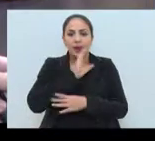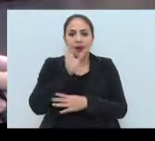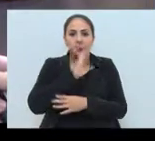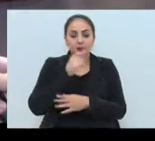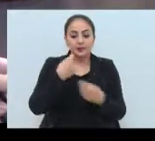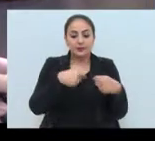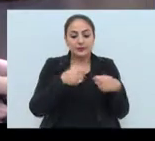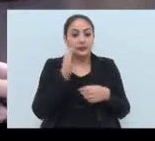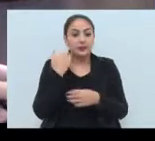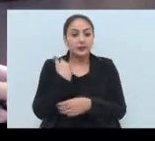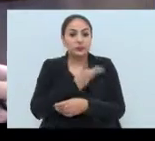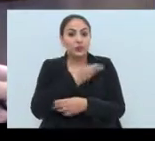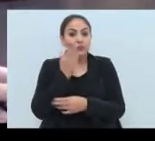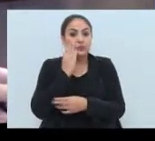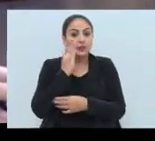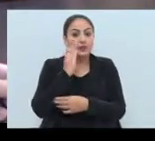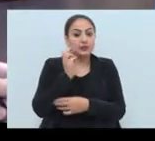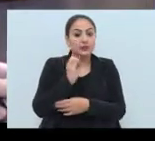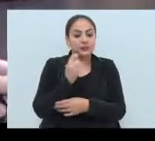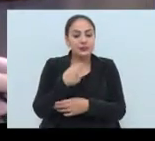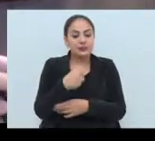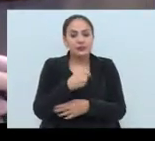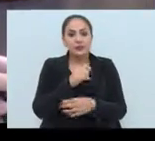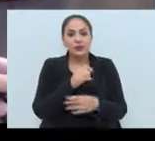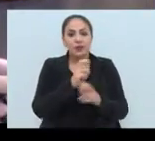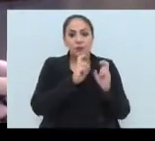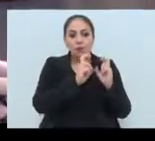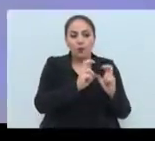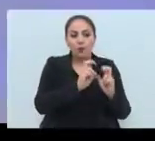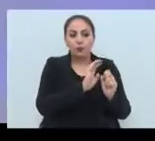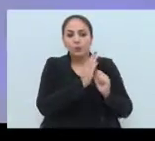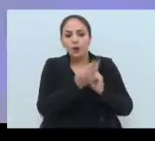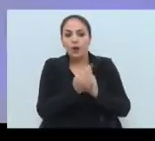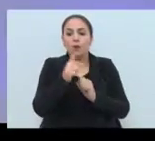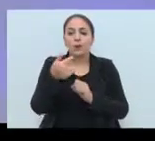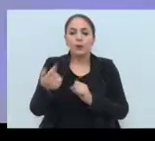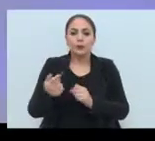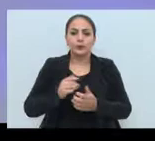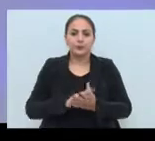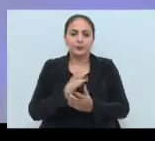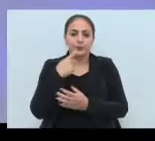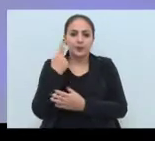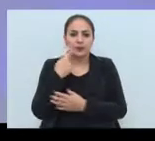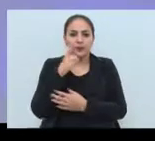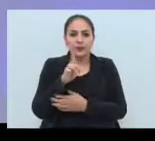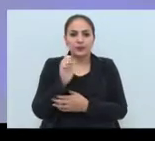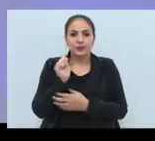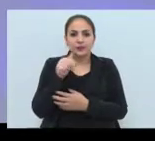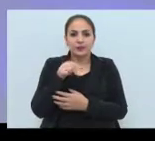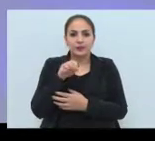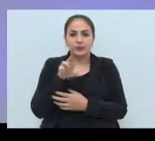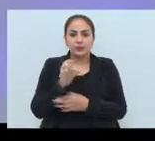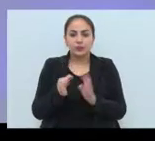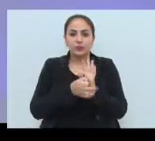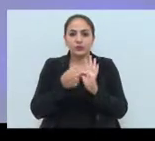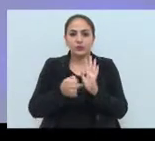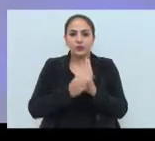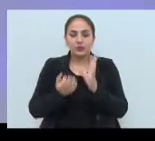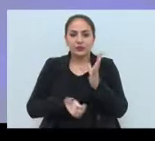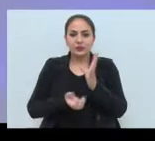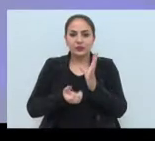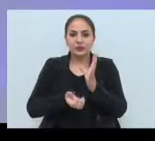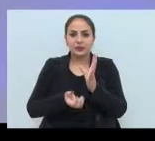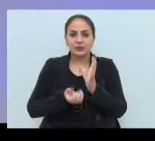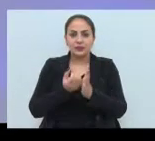ou não de termos uma linha num determinado bairro ou outro, né? Vereador Leandro Rosso sugere criação de linha